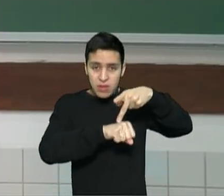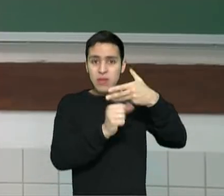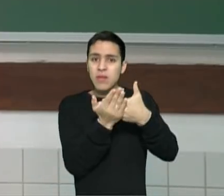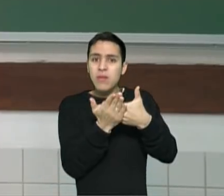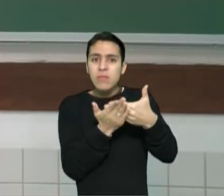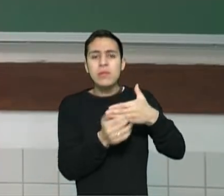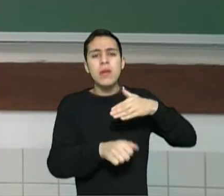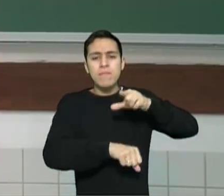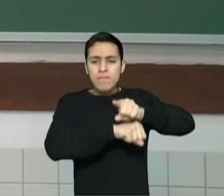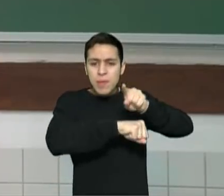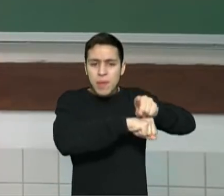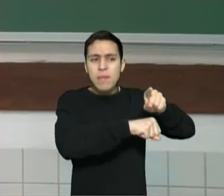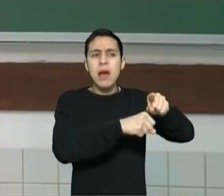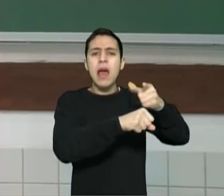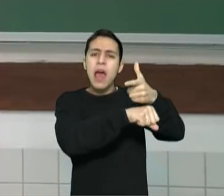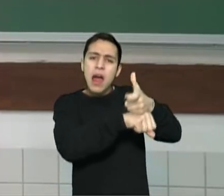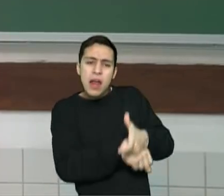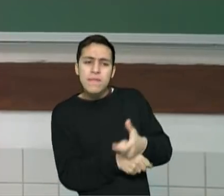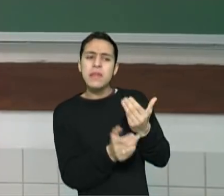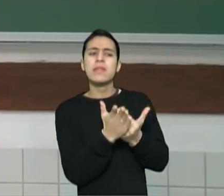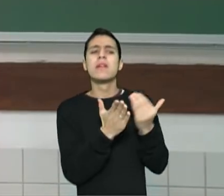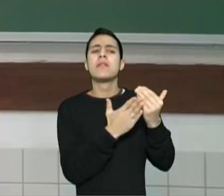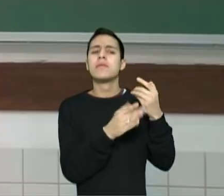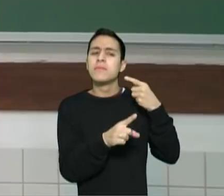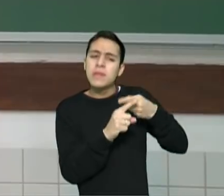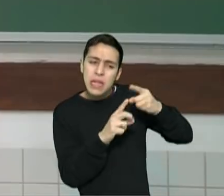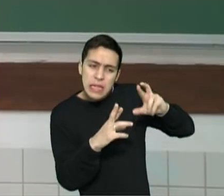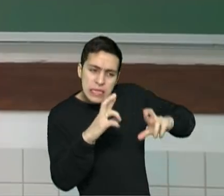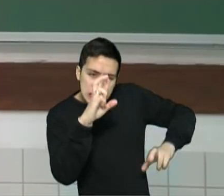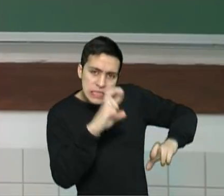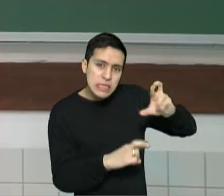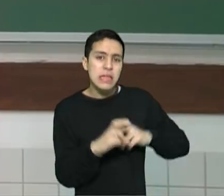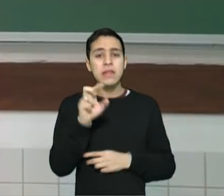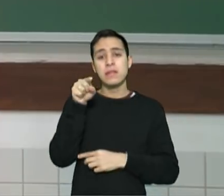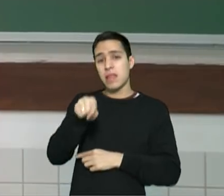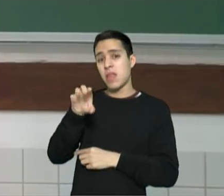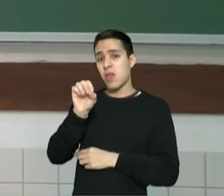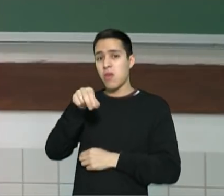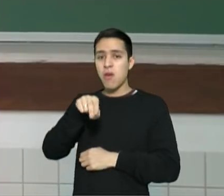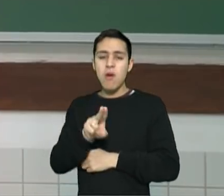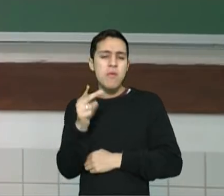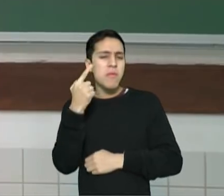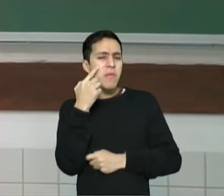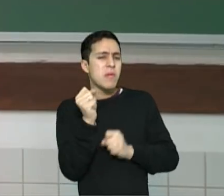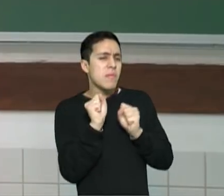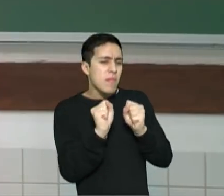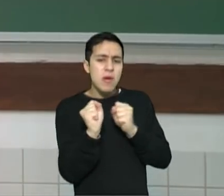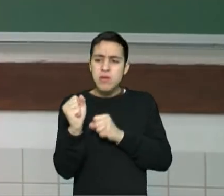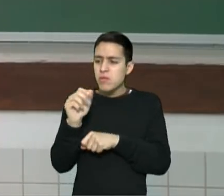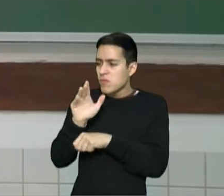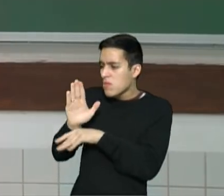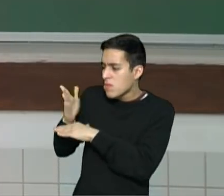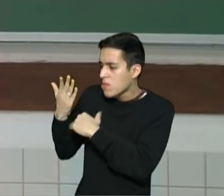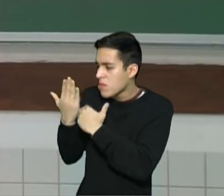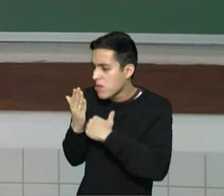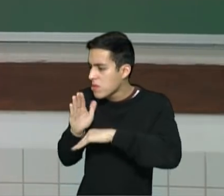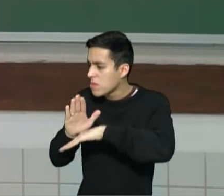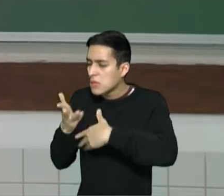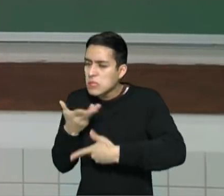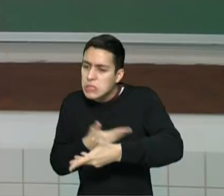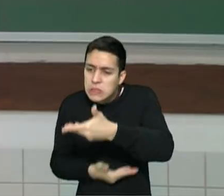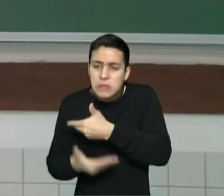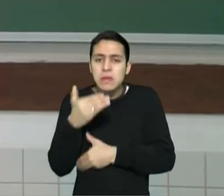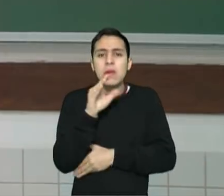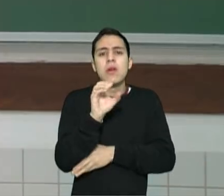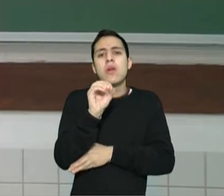armando demais. Por que você está se armando demais? Existe esse poder de colaboração que faz com que a ONU